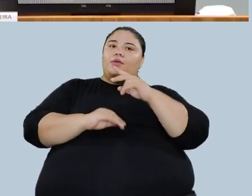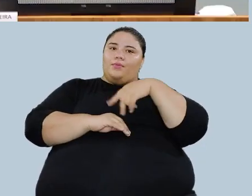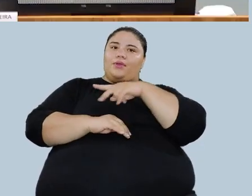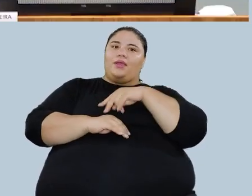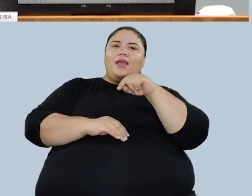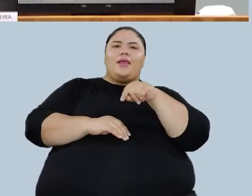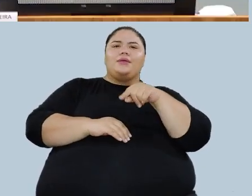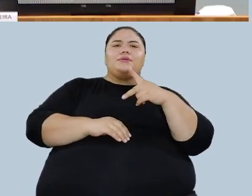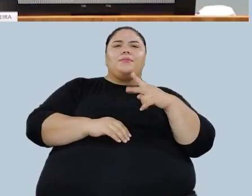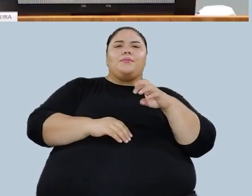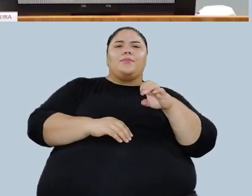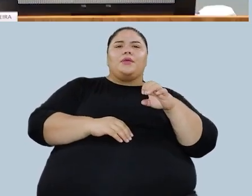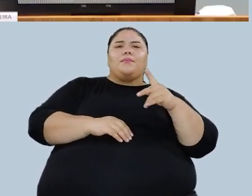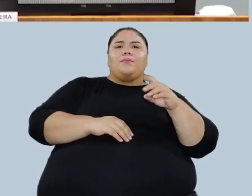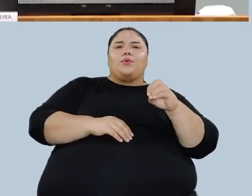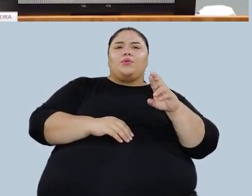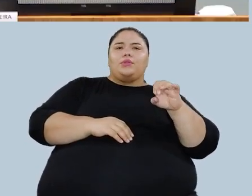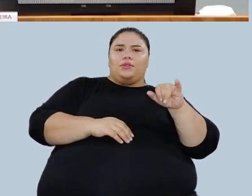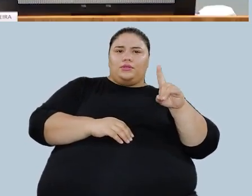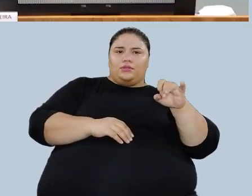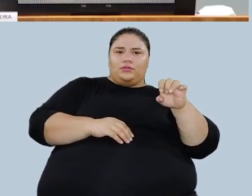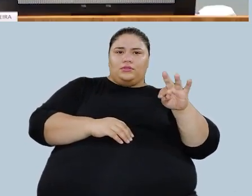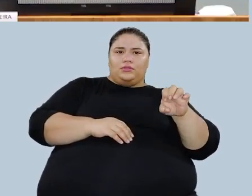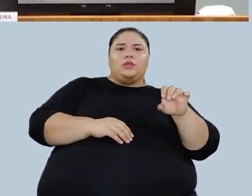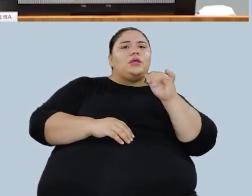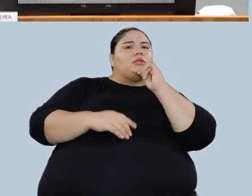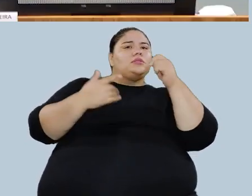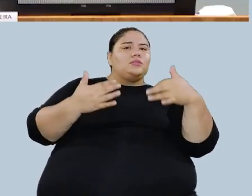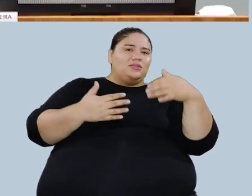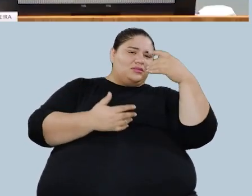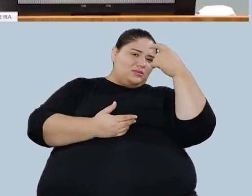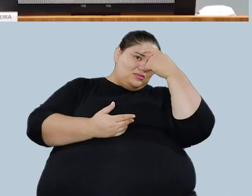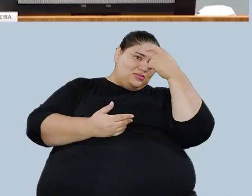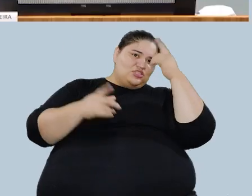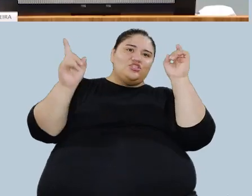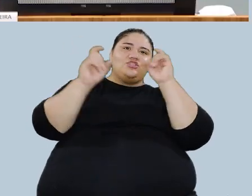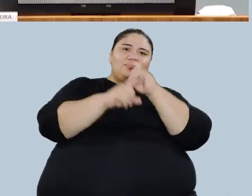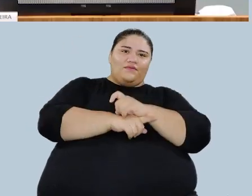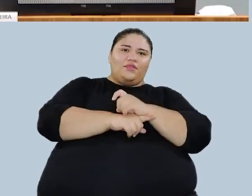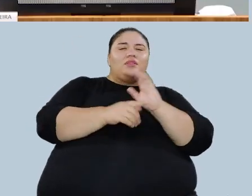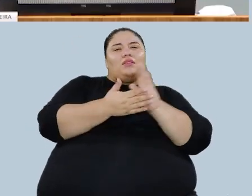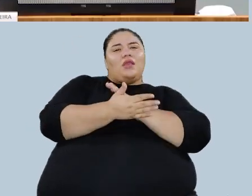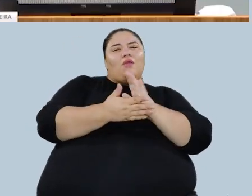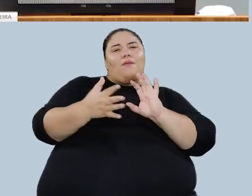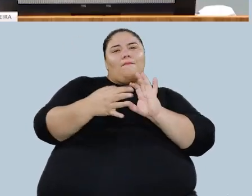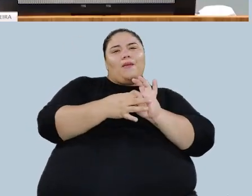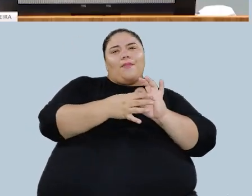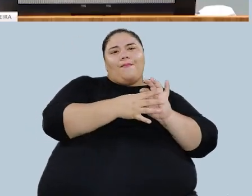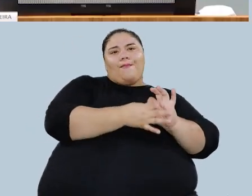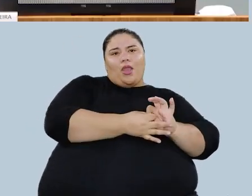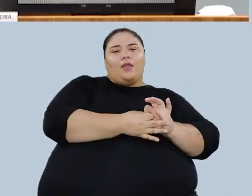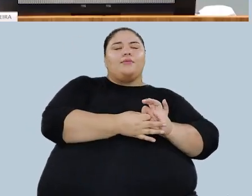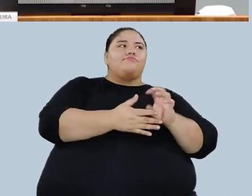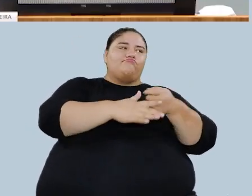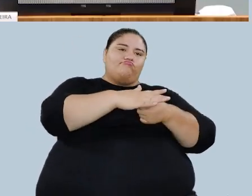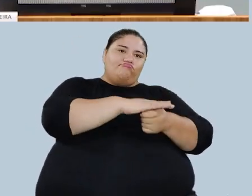país. Esse conceito de preponderantemente residente no país também é um tema bem difícil, porque tem uma série de questões aí ligadas